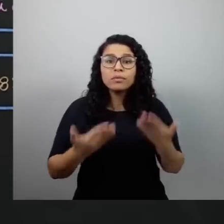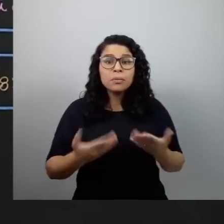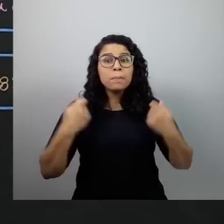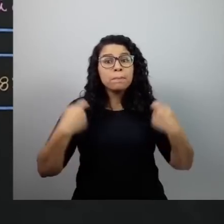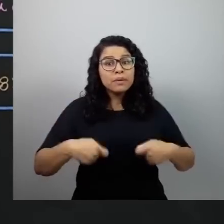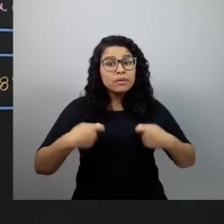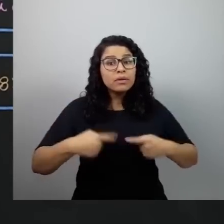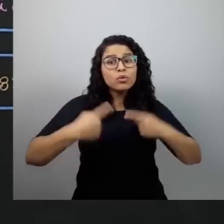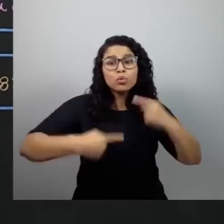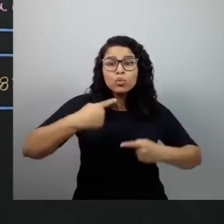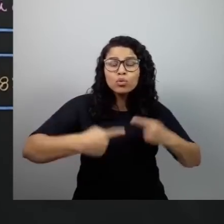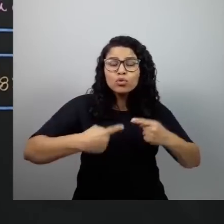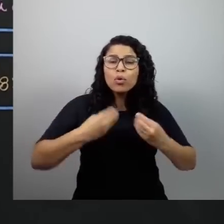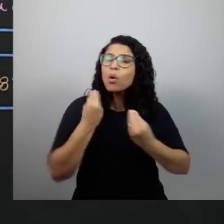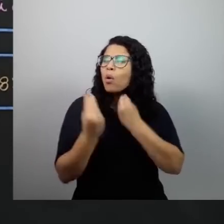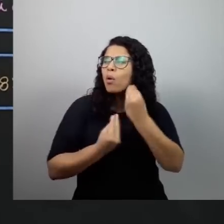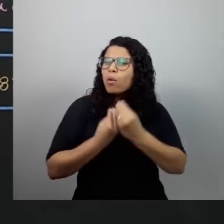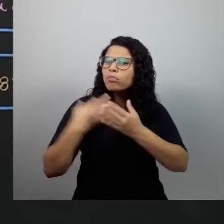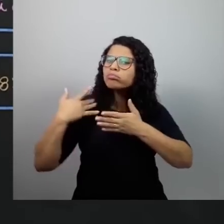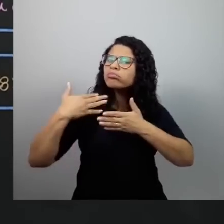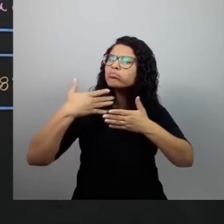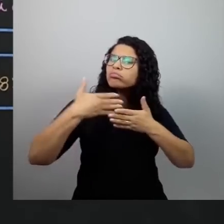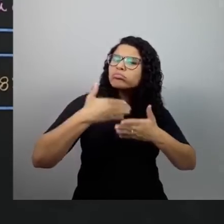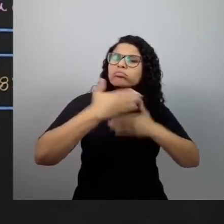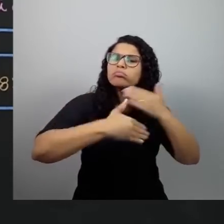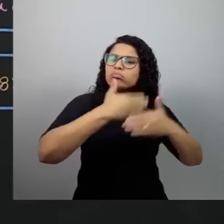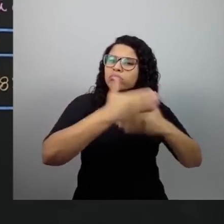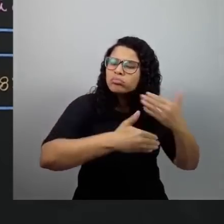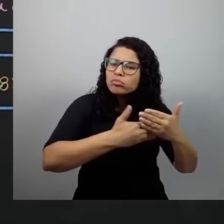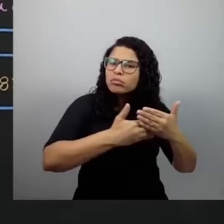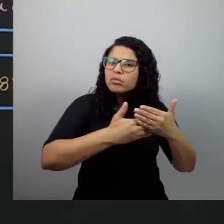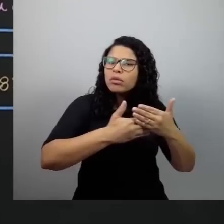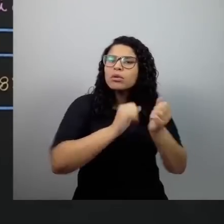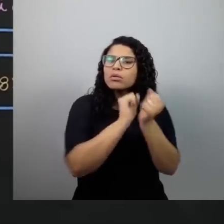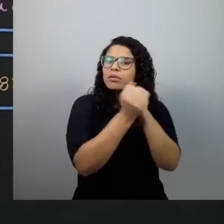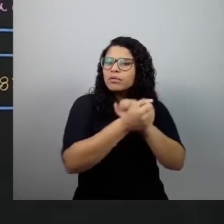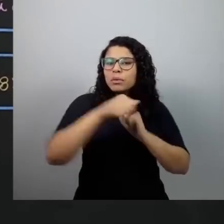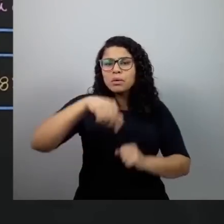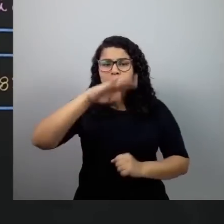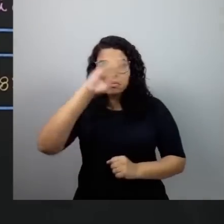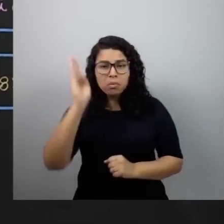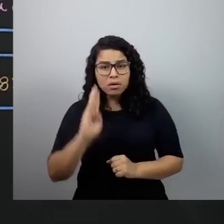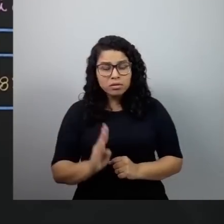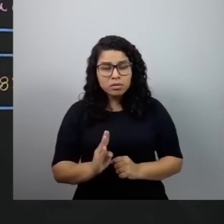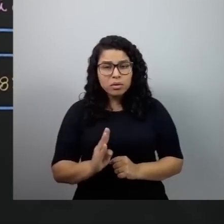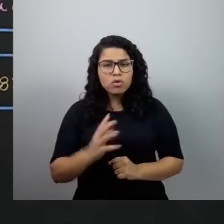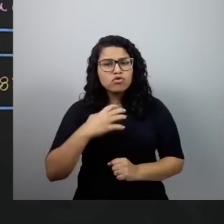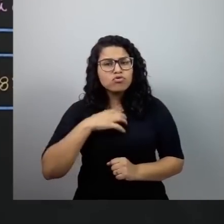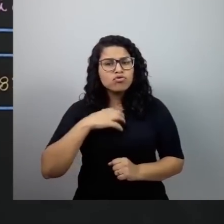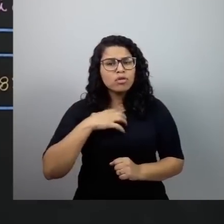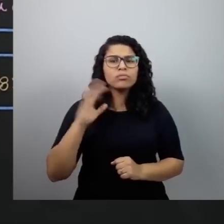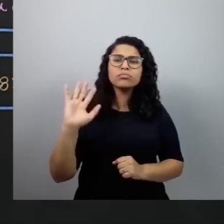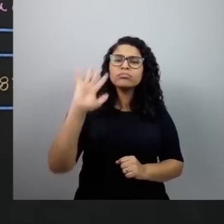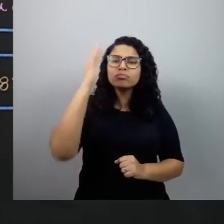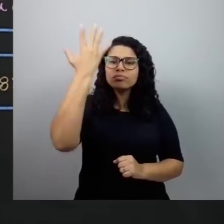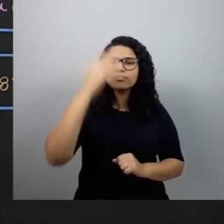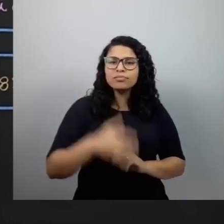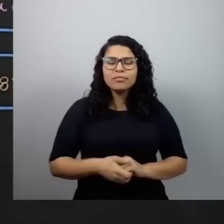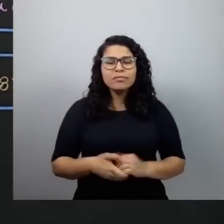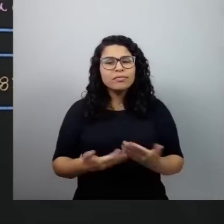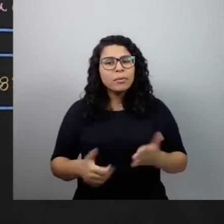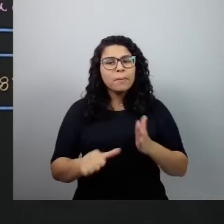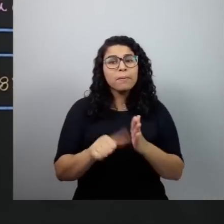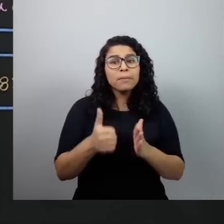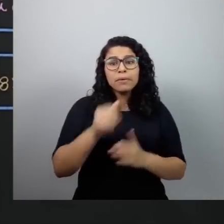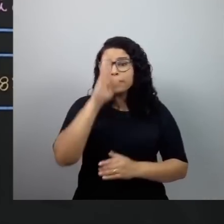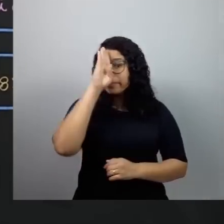esse processo do fim da escravidão no Brasil e que consequências ele teve por ter sido dessa maneira. Primeira coisa, já